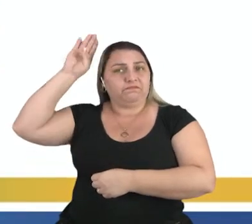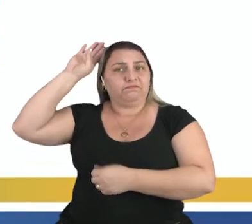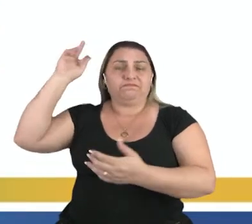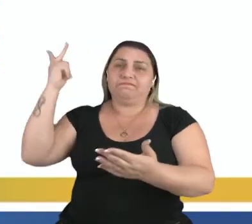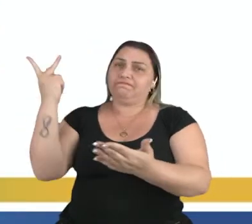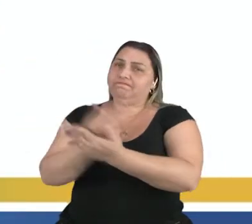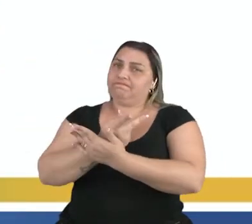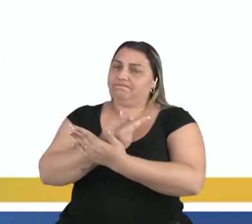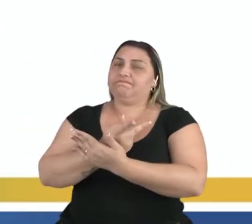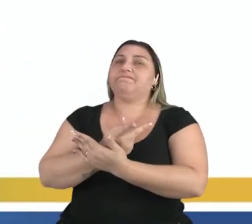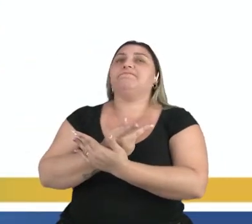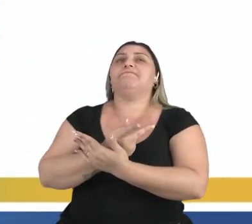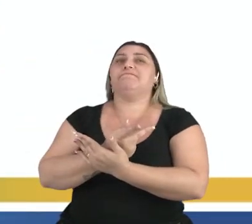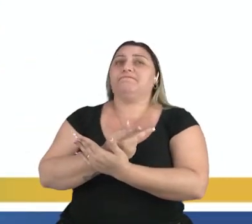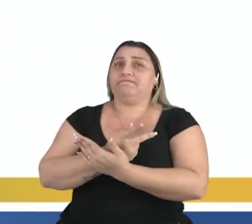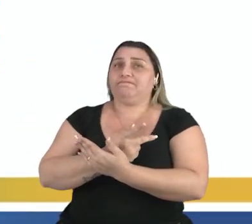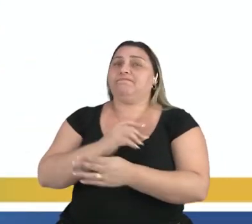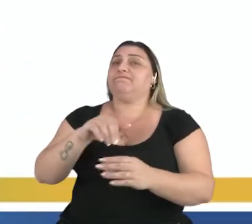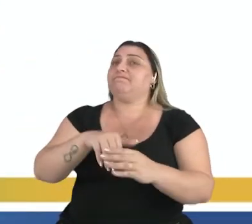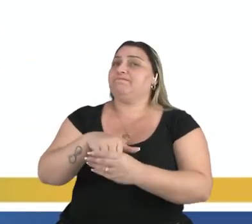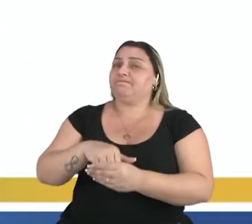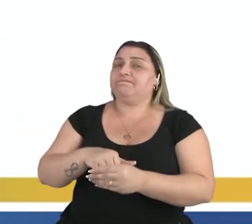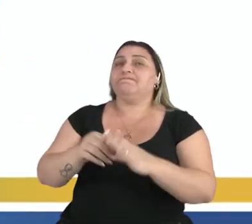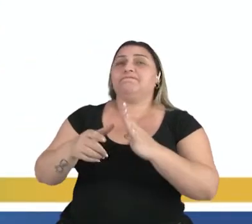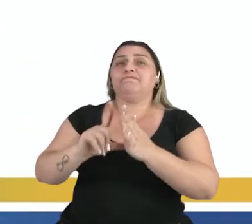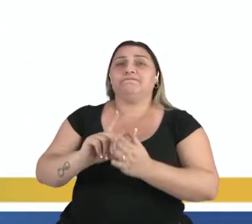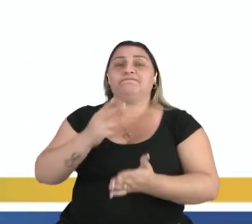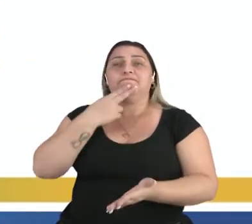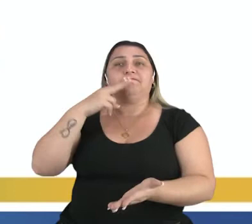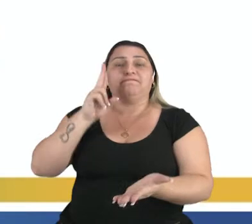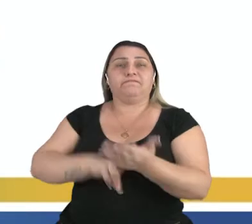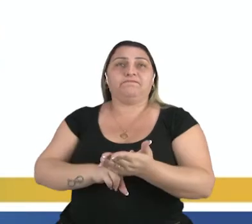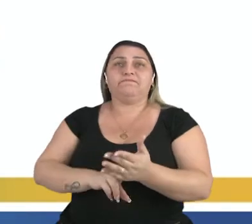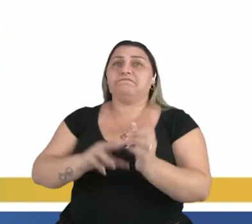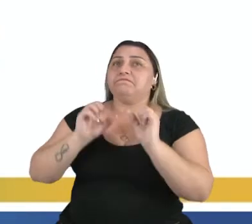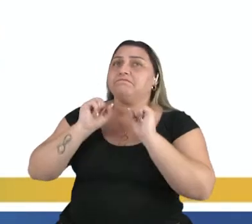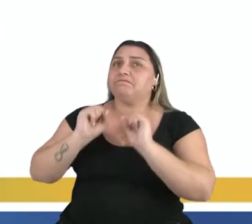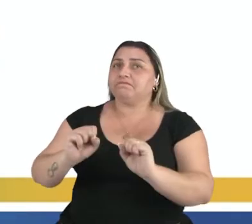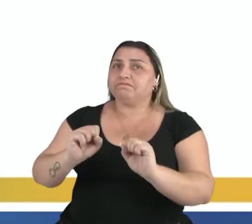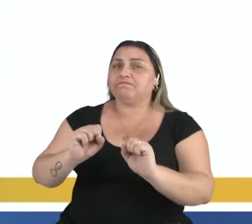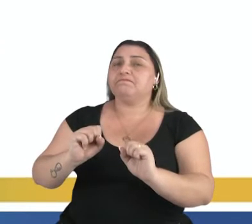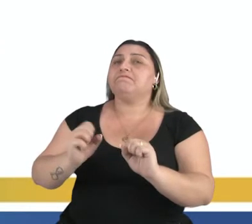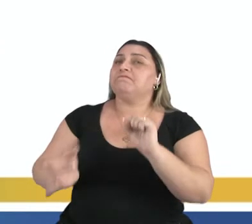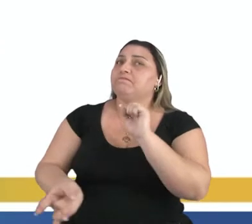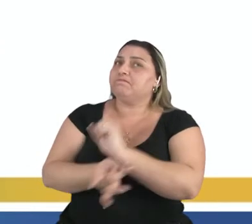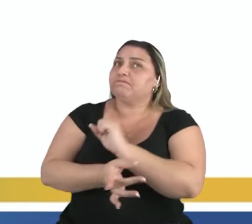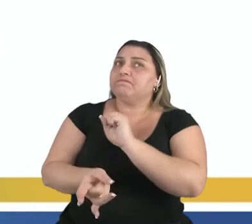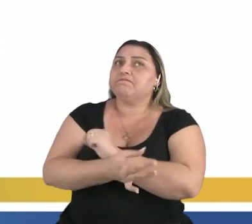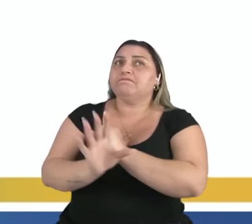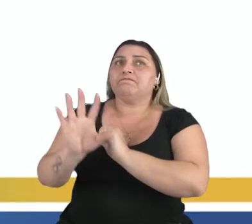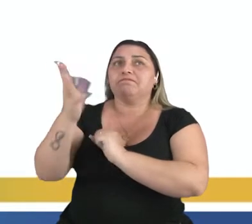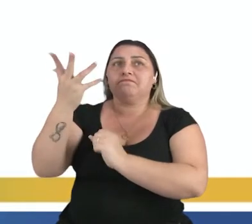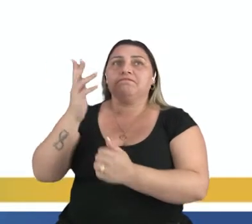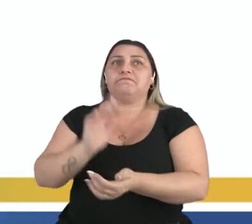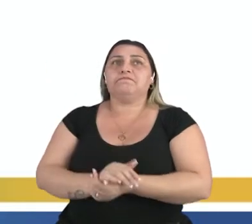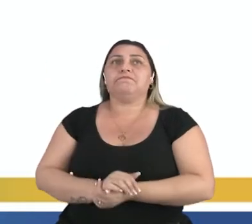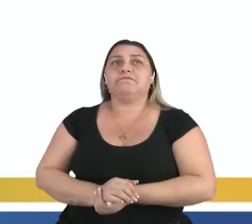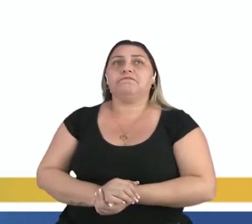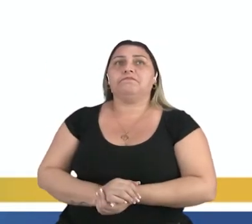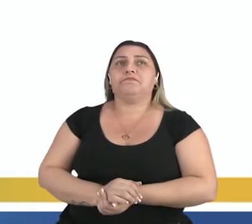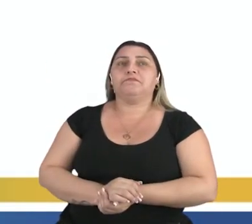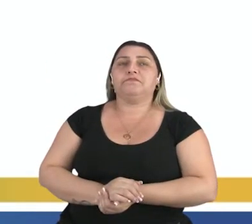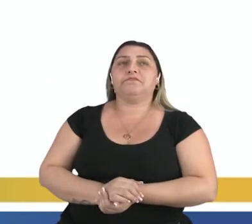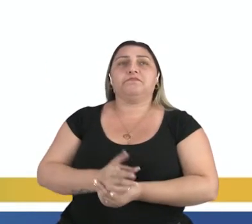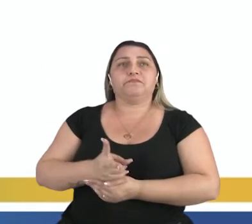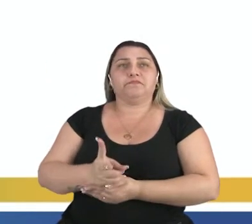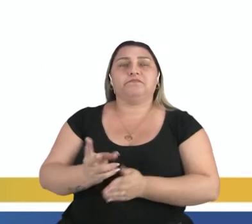os democratas estipulam um voto antecipado pelo correio, o que poderia gerar manipulação. E aí